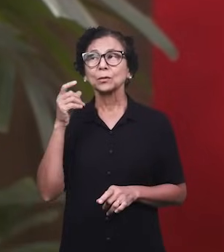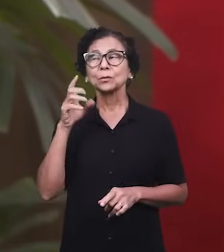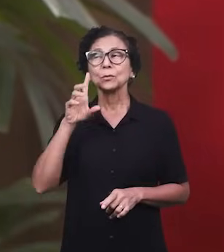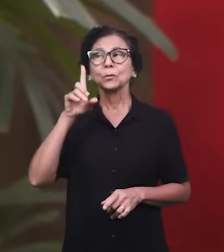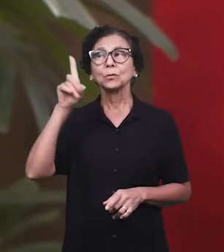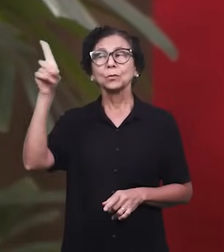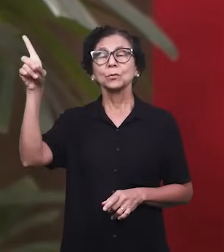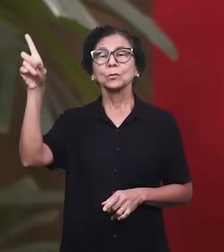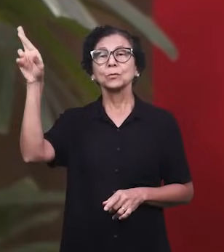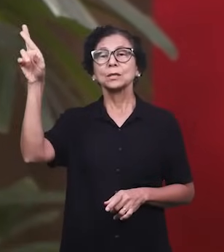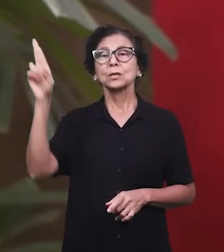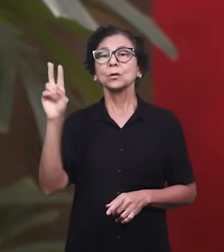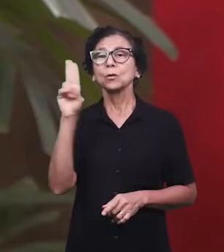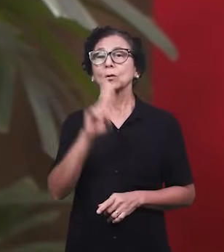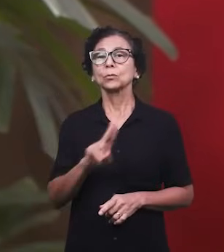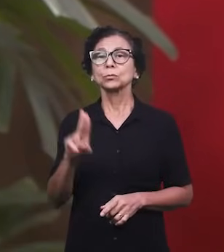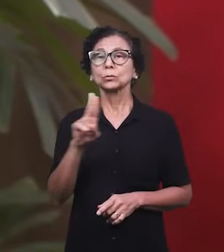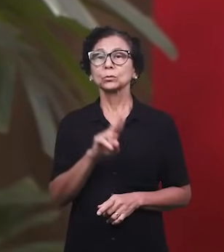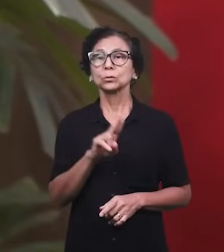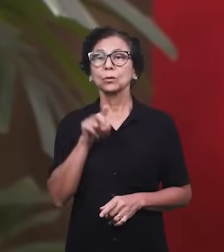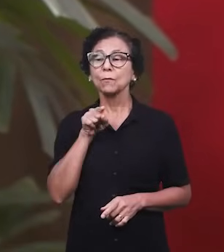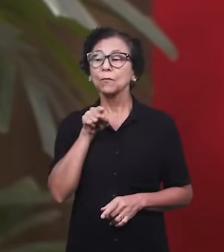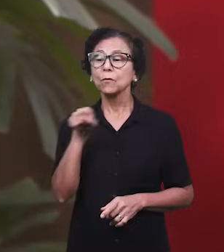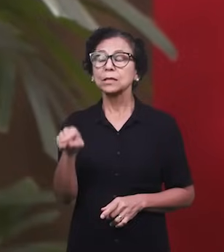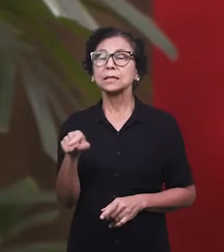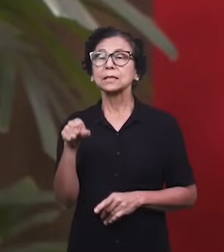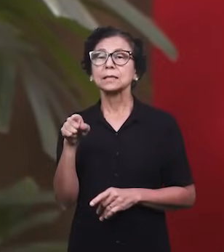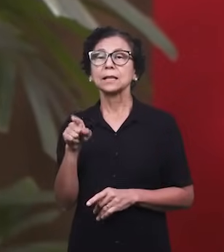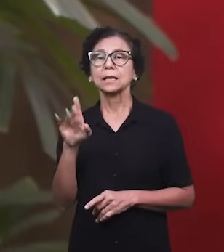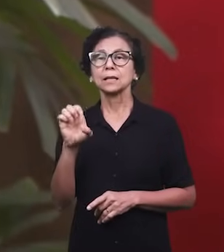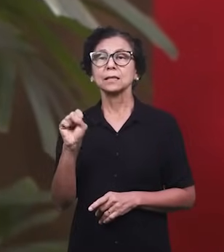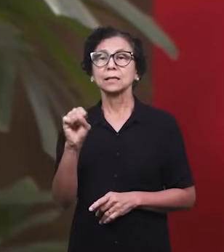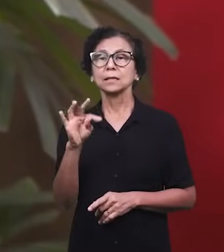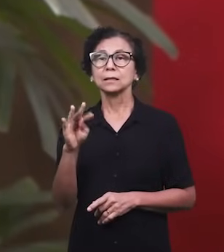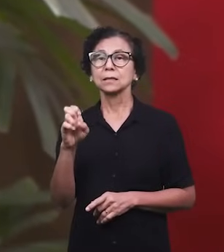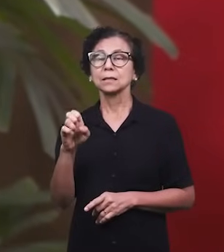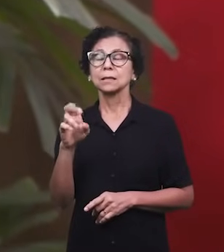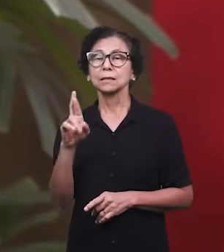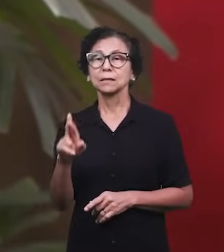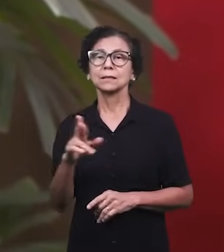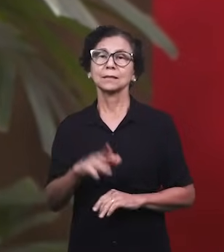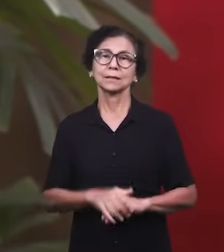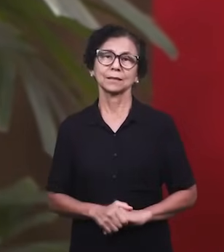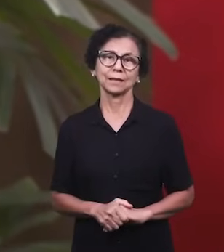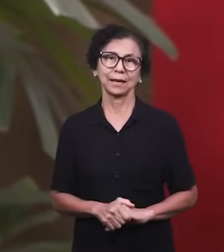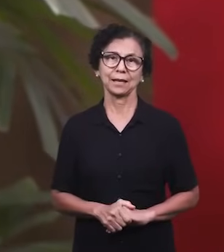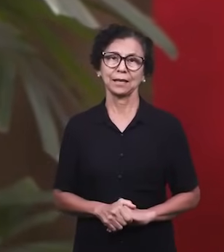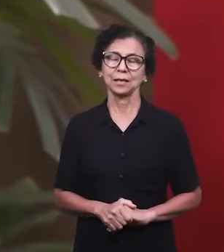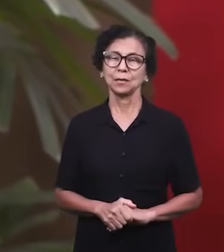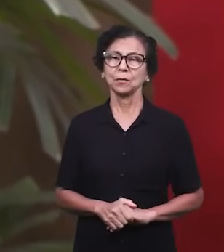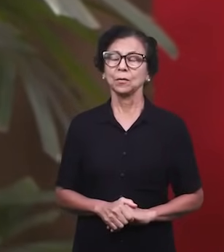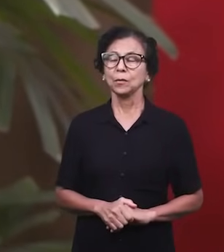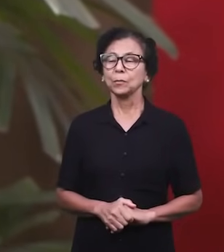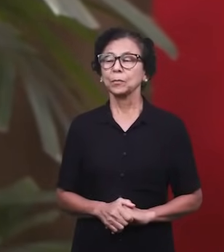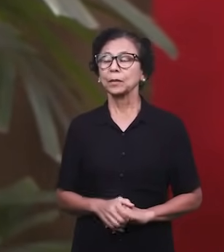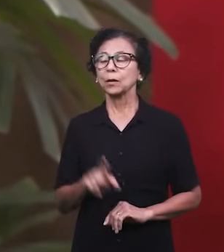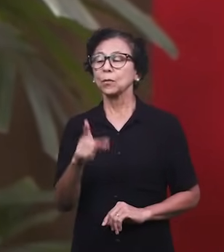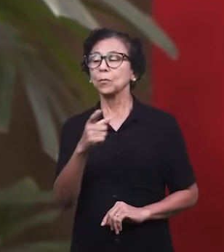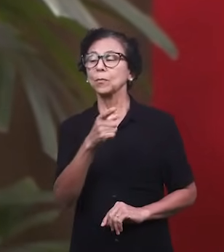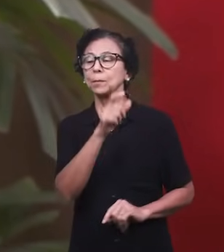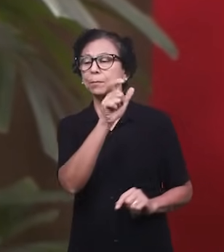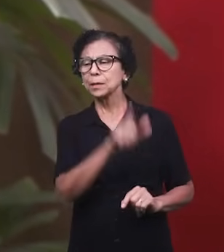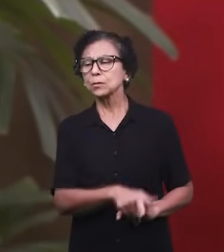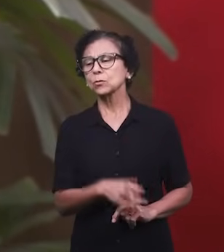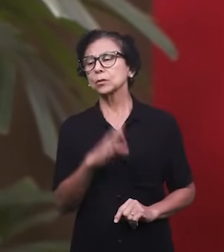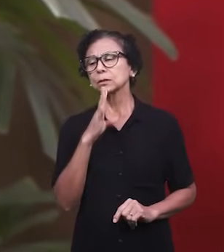para Jesus, lá na quimioterapia, de ser reconhecida pelo seu testemunho, né? de que a sua vida é